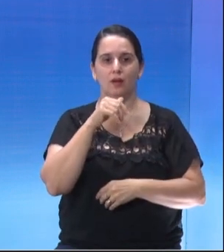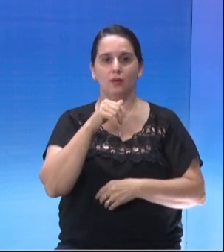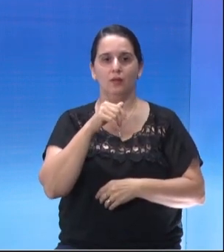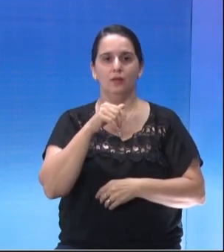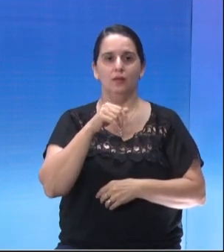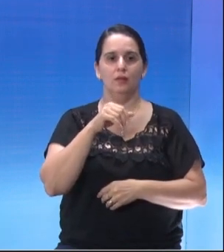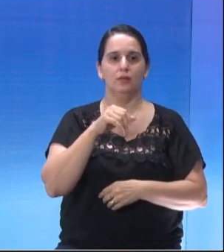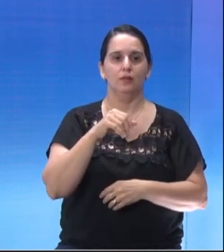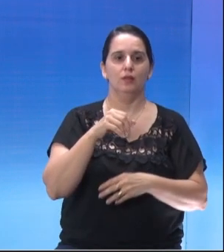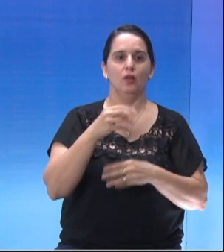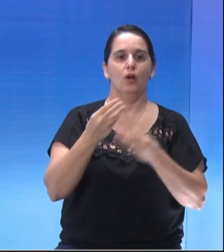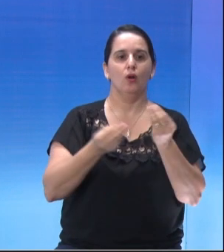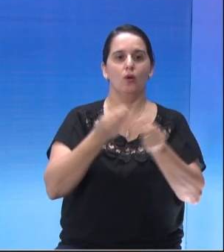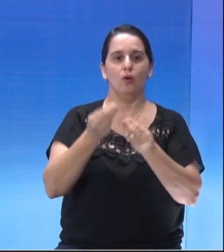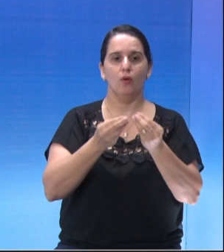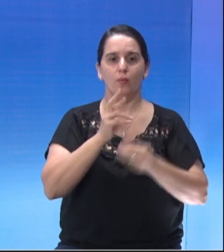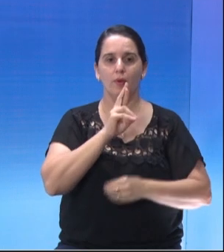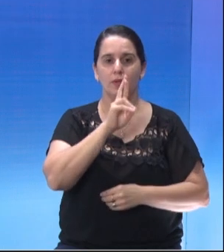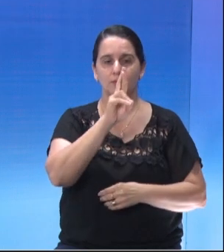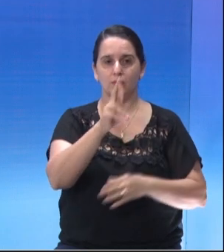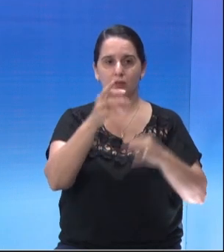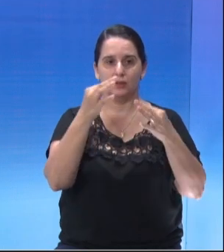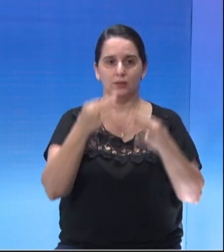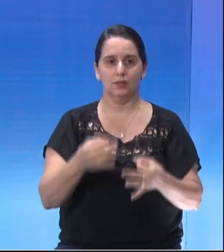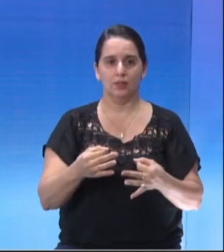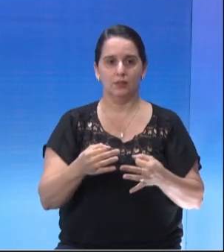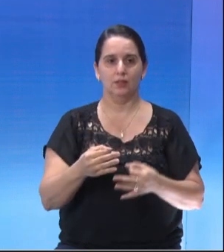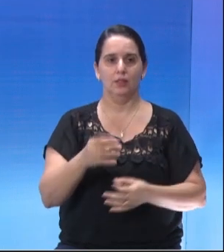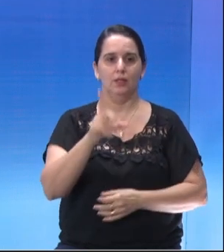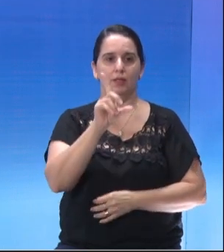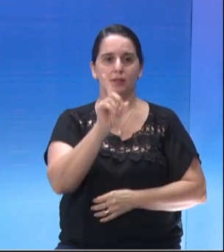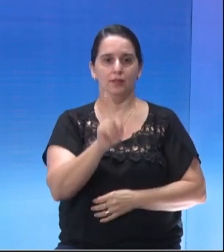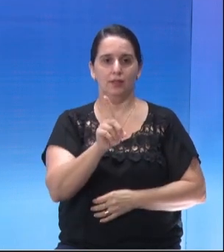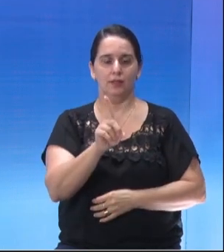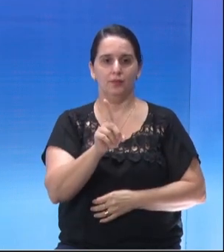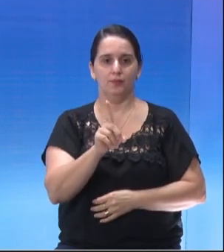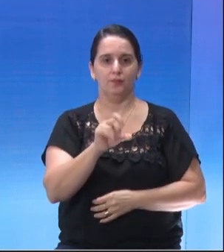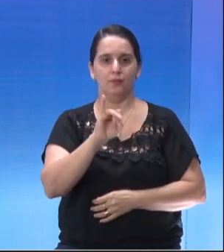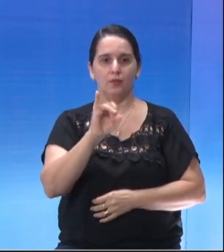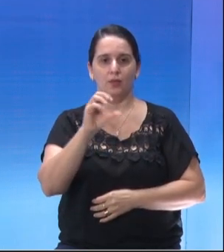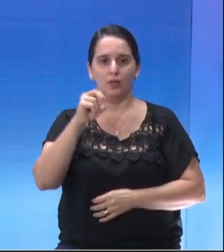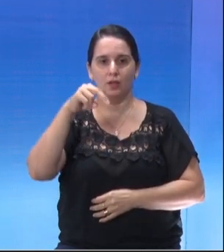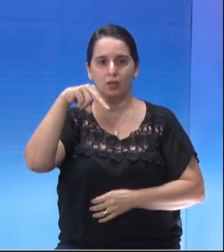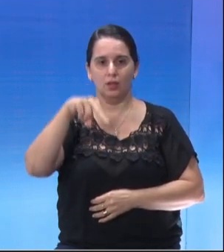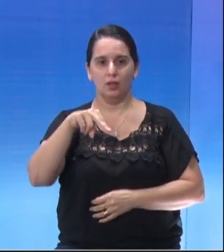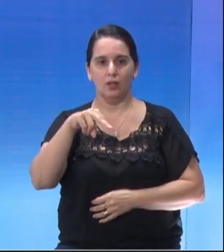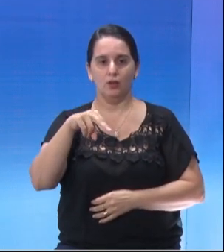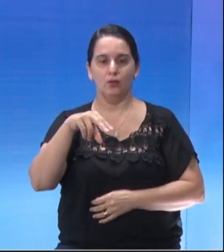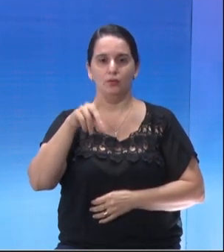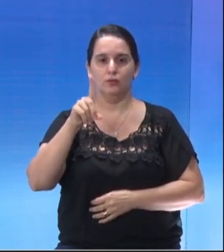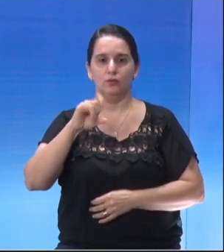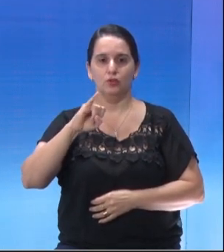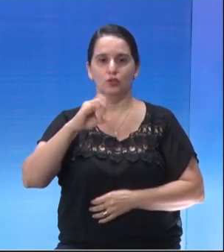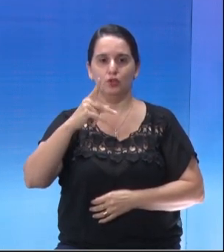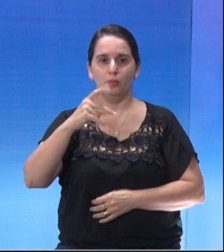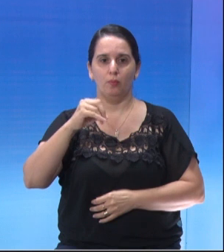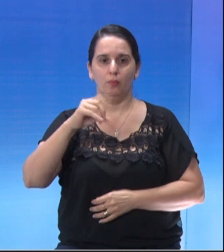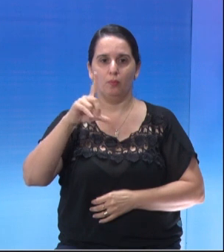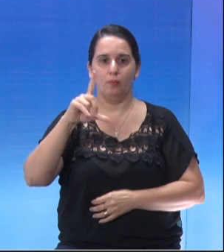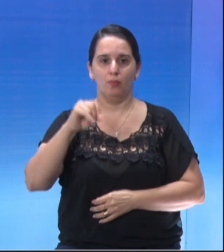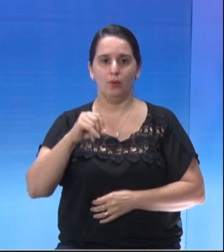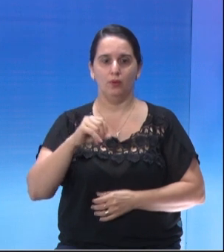é íon-dipolo, ou seja, alternativa correta, letra D. Interações do